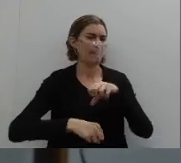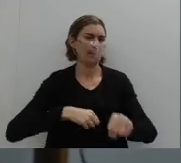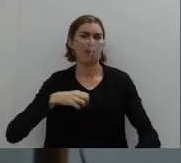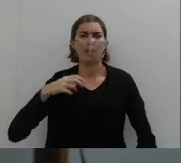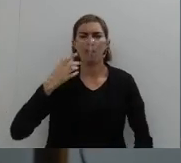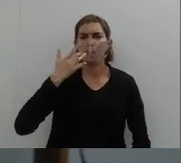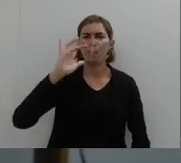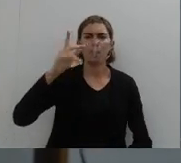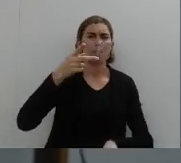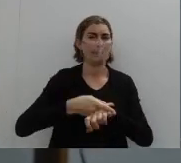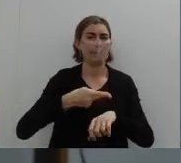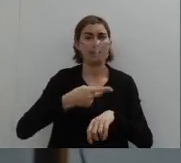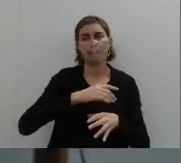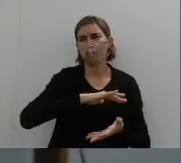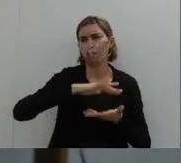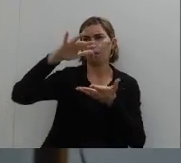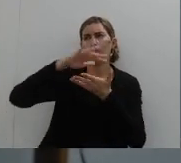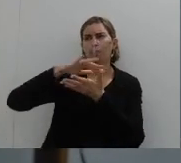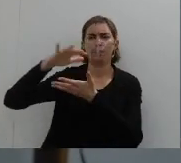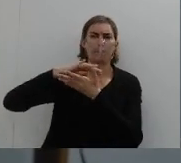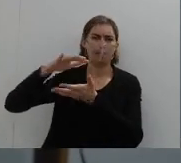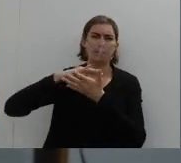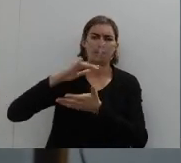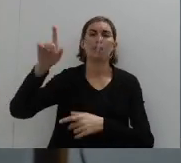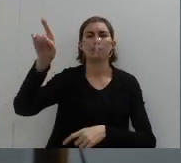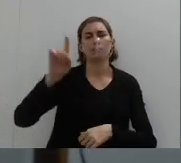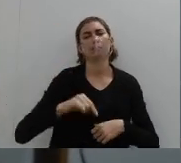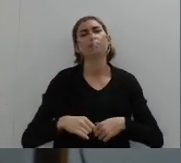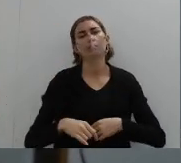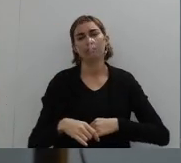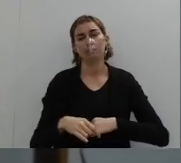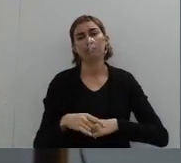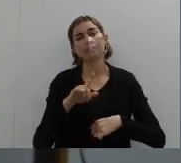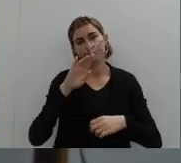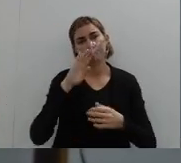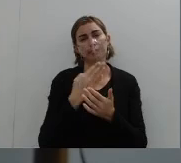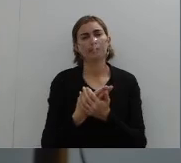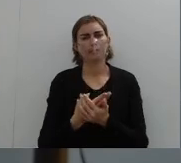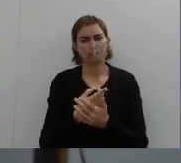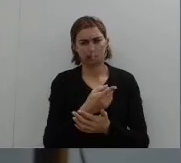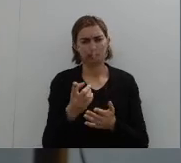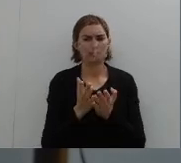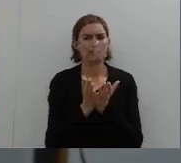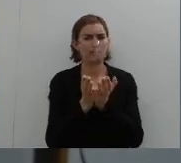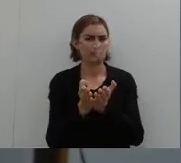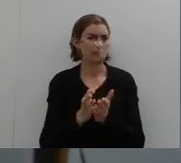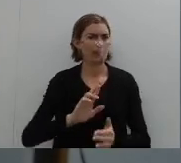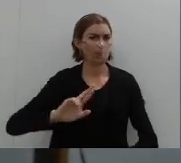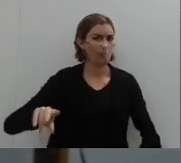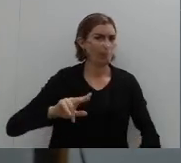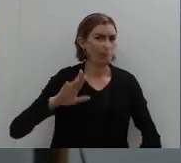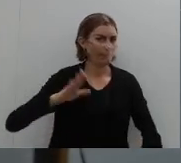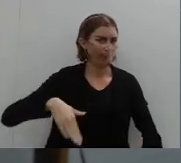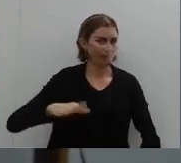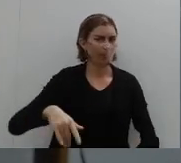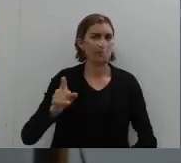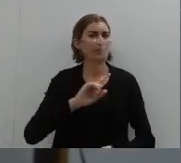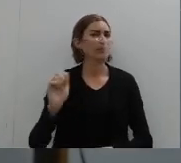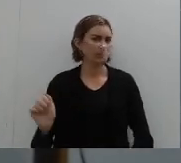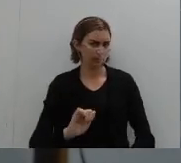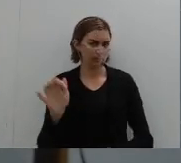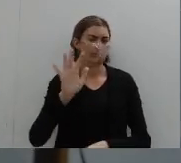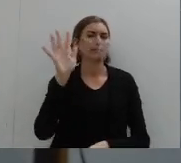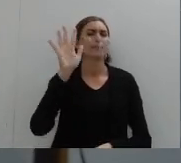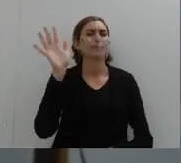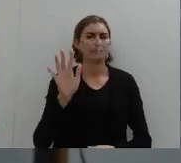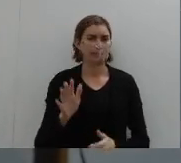ouro e a prata e levar para suas metrópoles, era mercadoria. E acreditem, essas embarcações não eram baratinhas não, eram